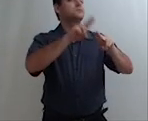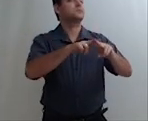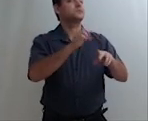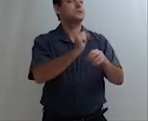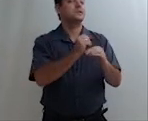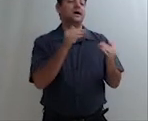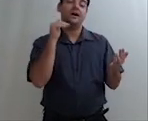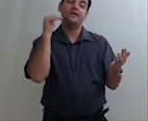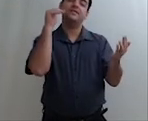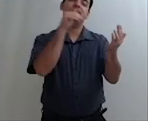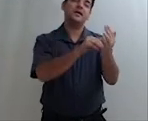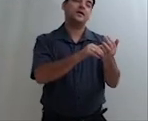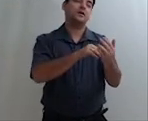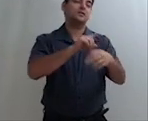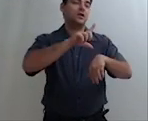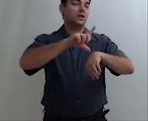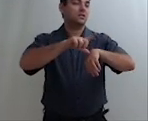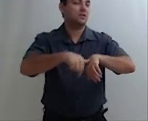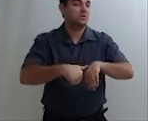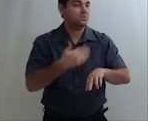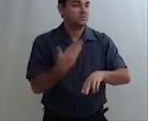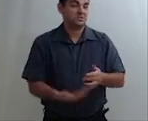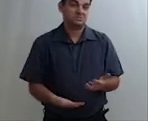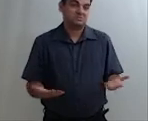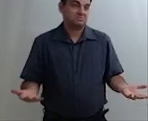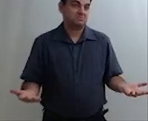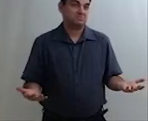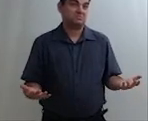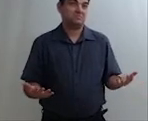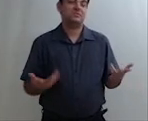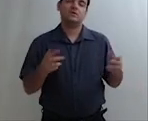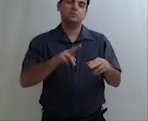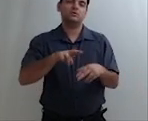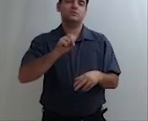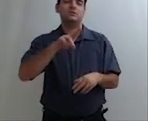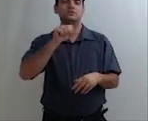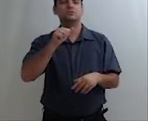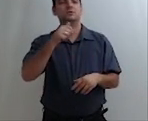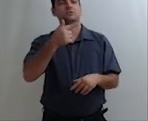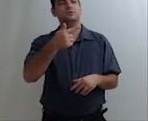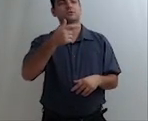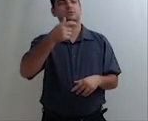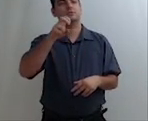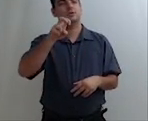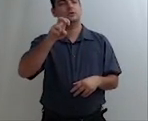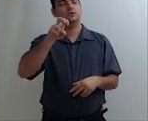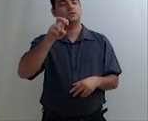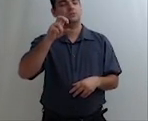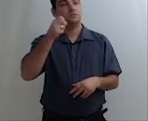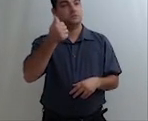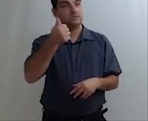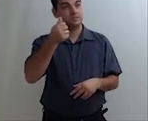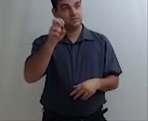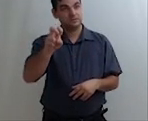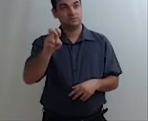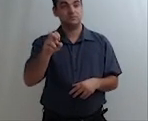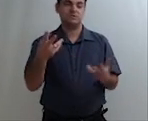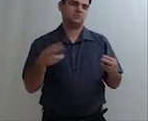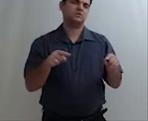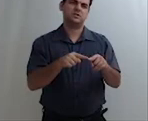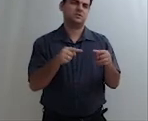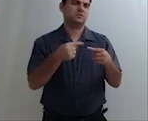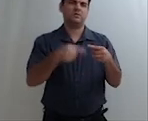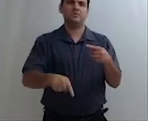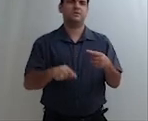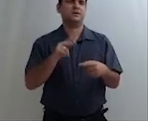prescrição tem-se prejudicialidade aplicação da súmula 695 do Supremo Tribunal Federal não cabe ABS quando já extinta a